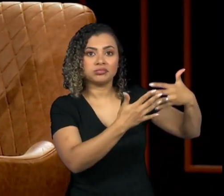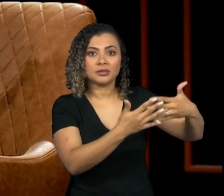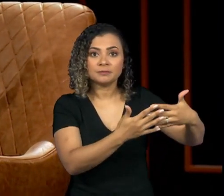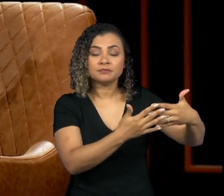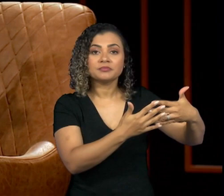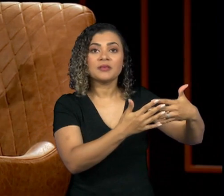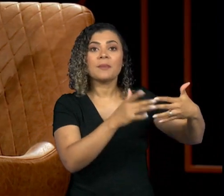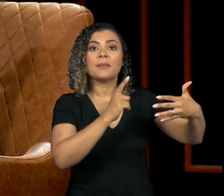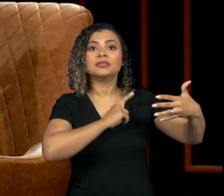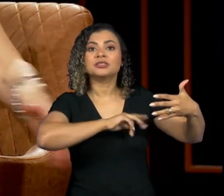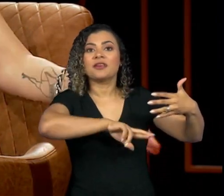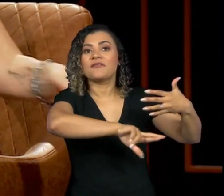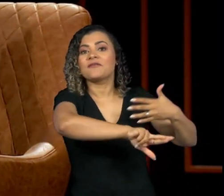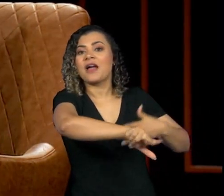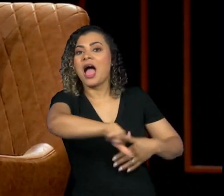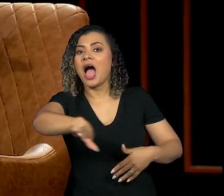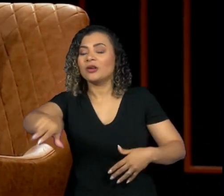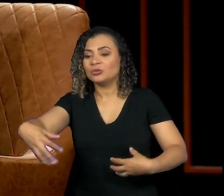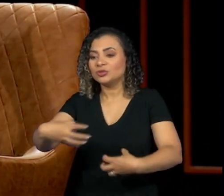tem milhares de